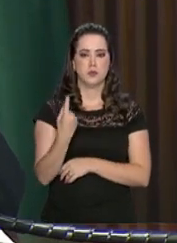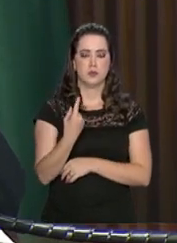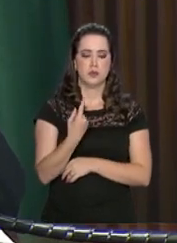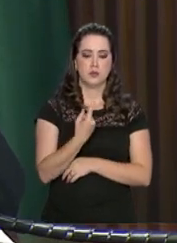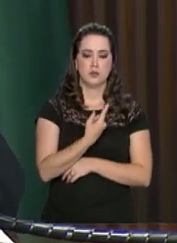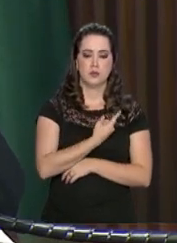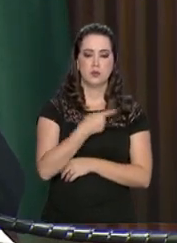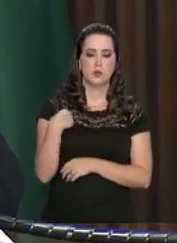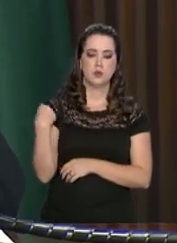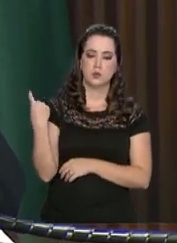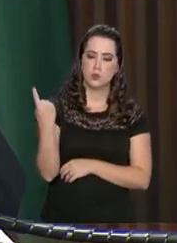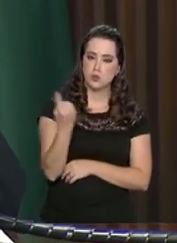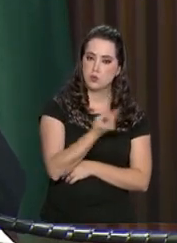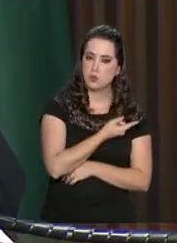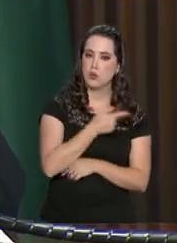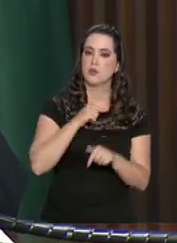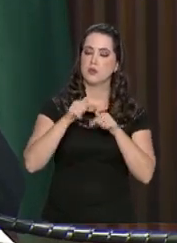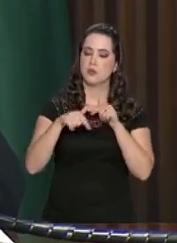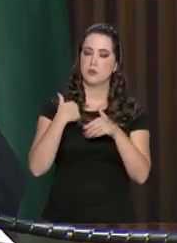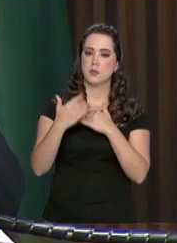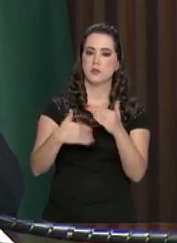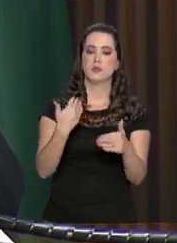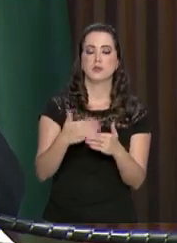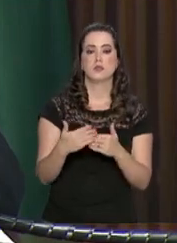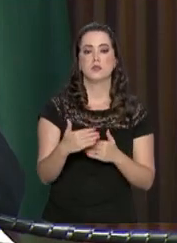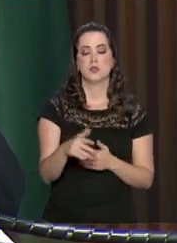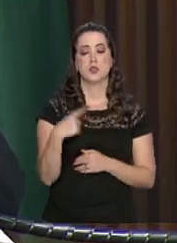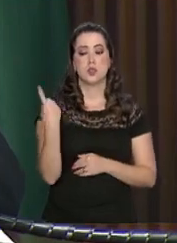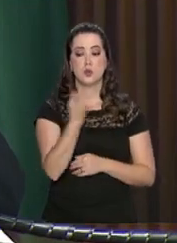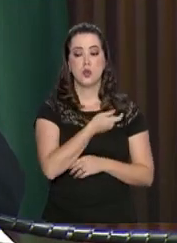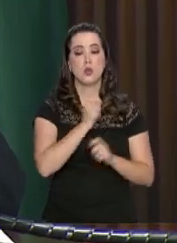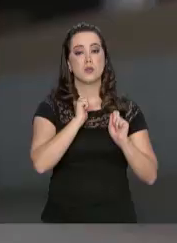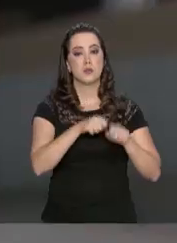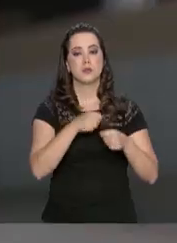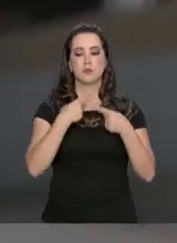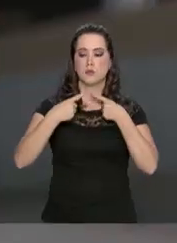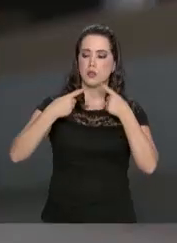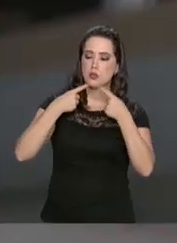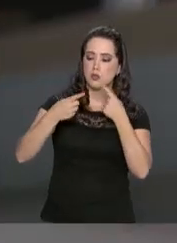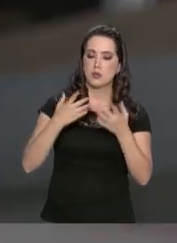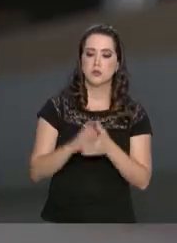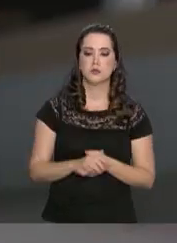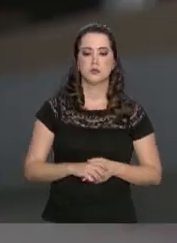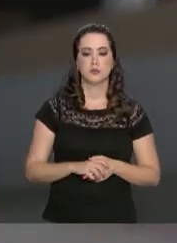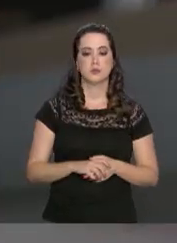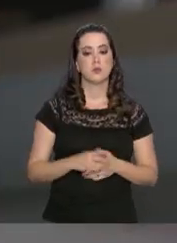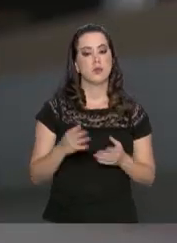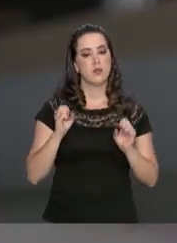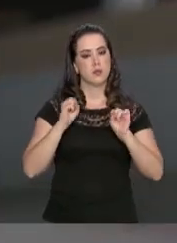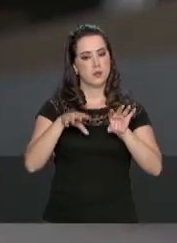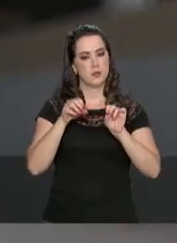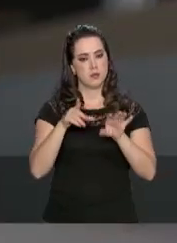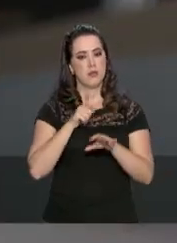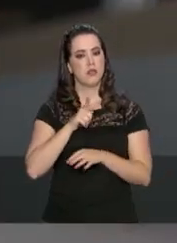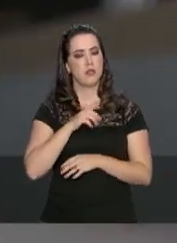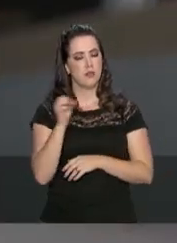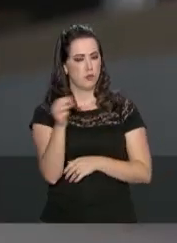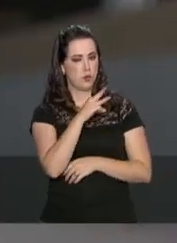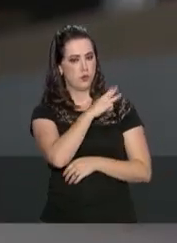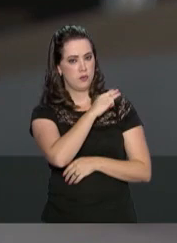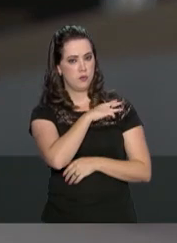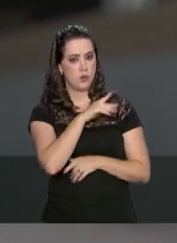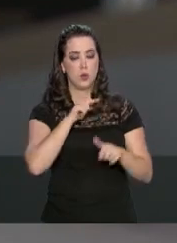de todo todos nós né mas a nossa no plural capacidade de alunos na educação teve a reforma do ensino médio